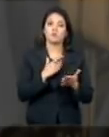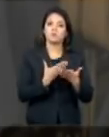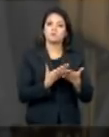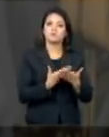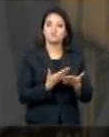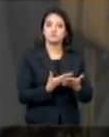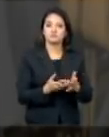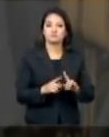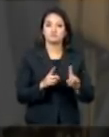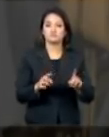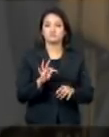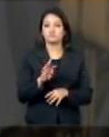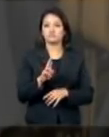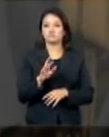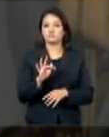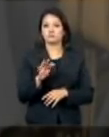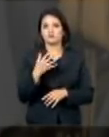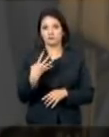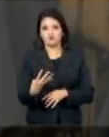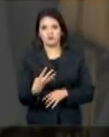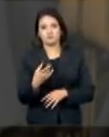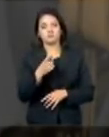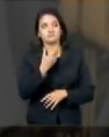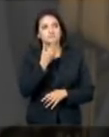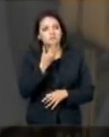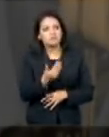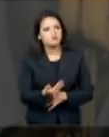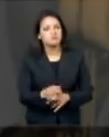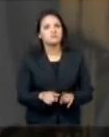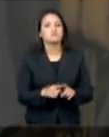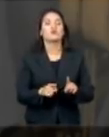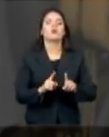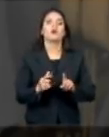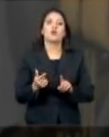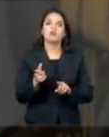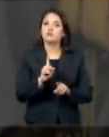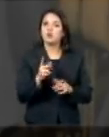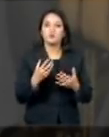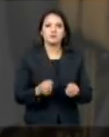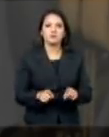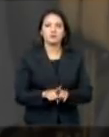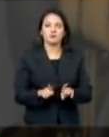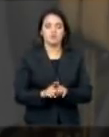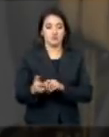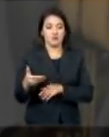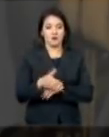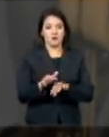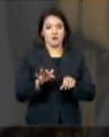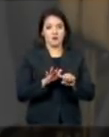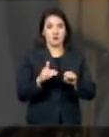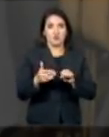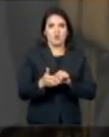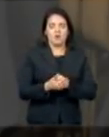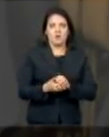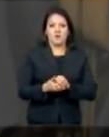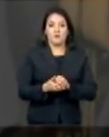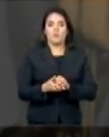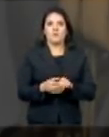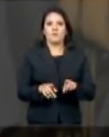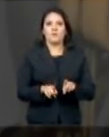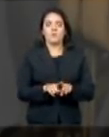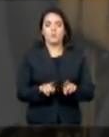ela vem a esta casa através da medida cautelar 2.900 e obtém